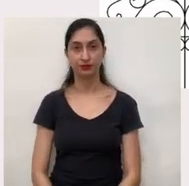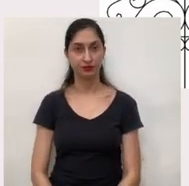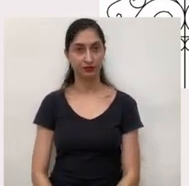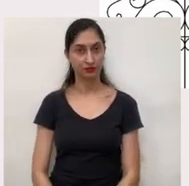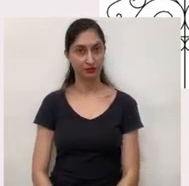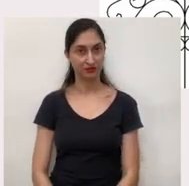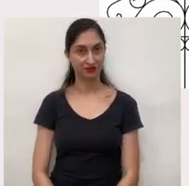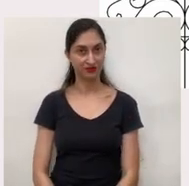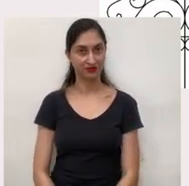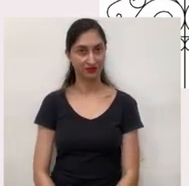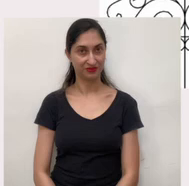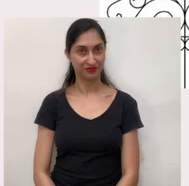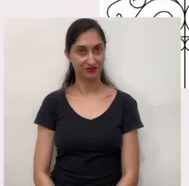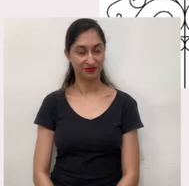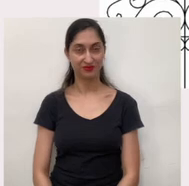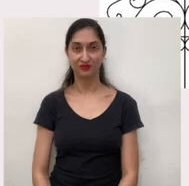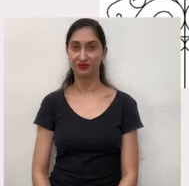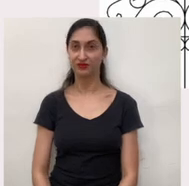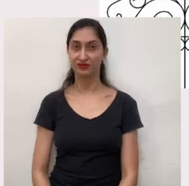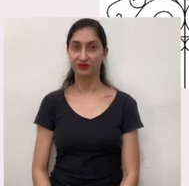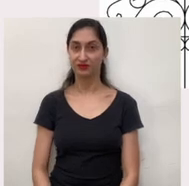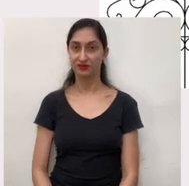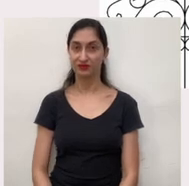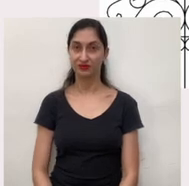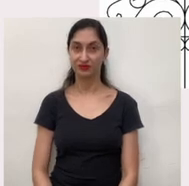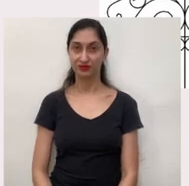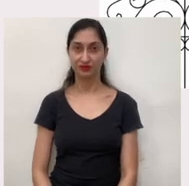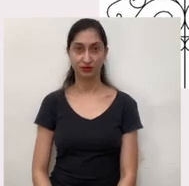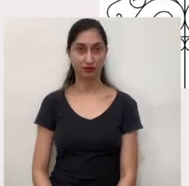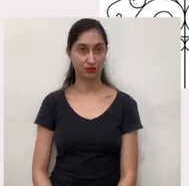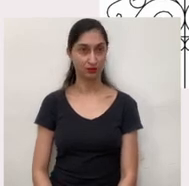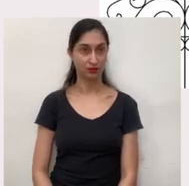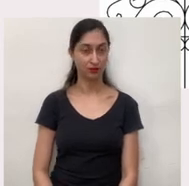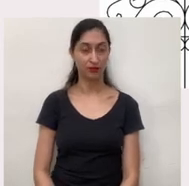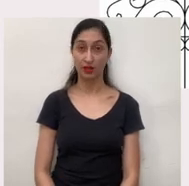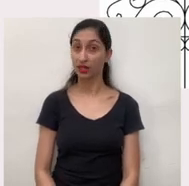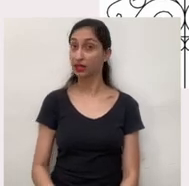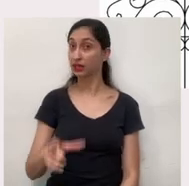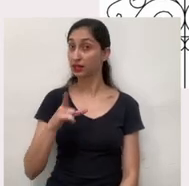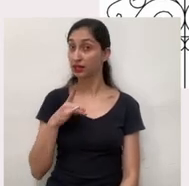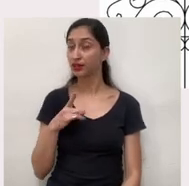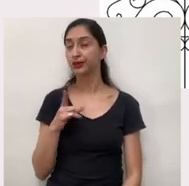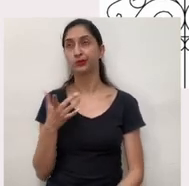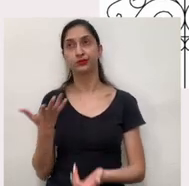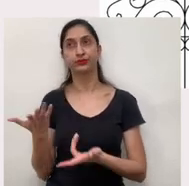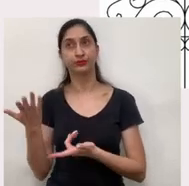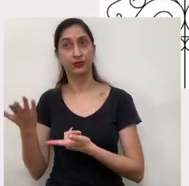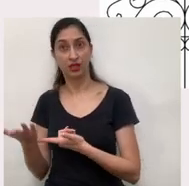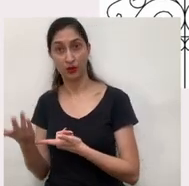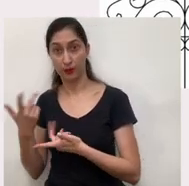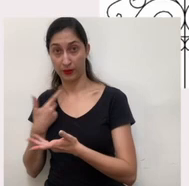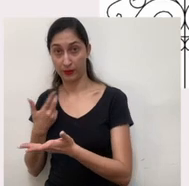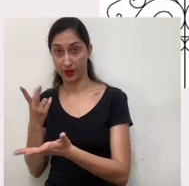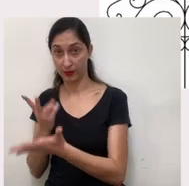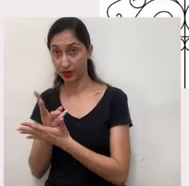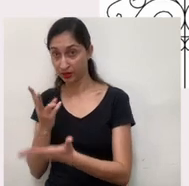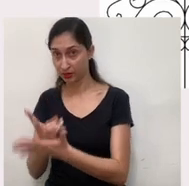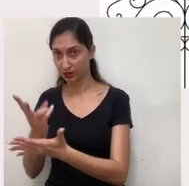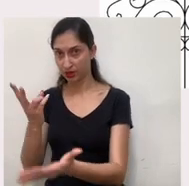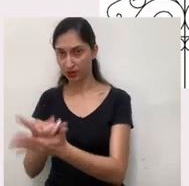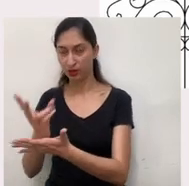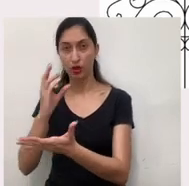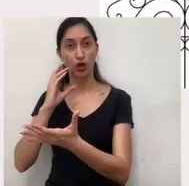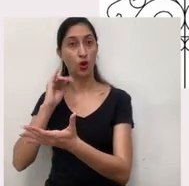que a gente tem uma tensão aí entre permanecer para comunicar uma tradição, a tradição de